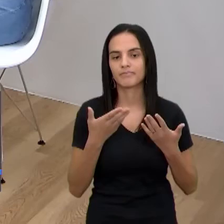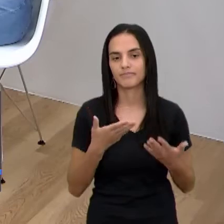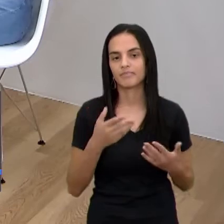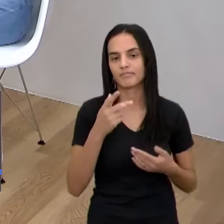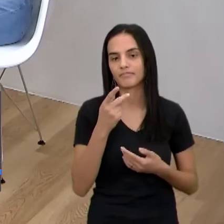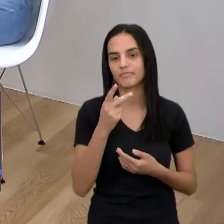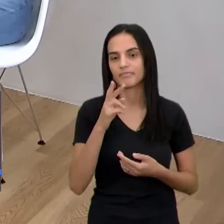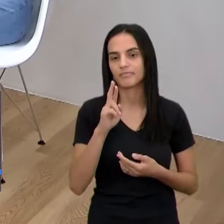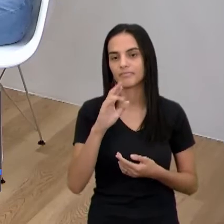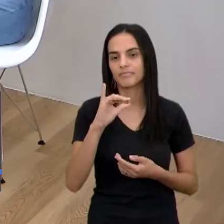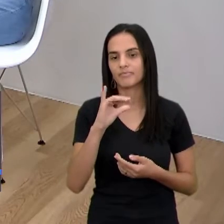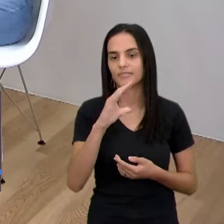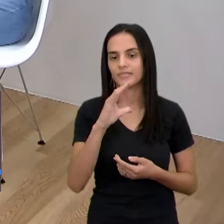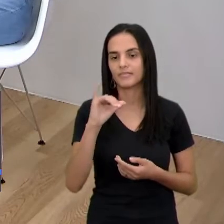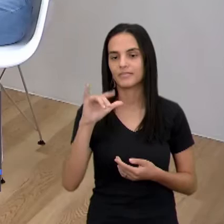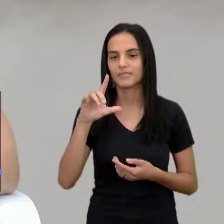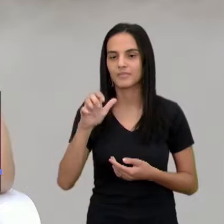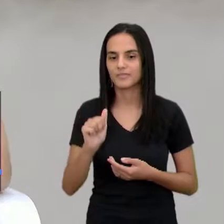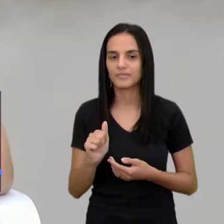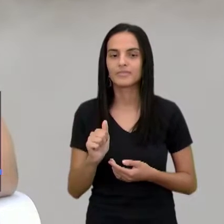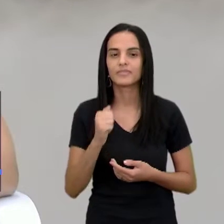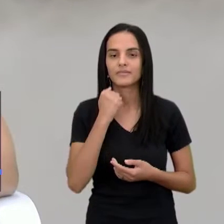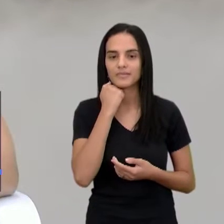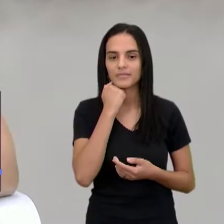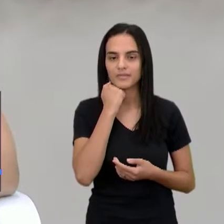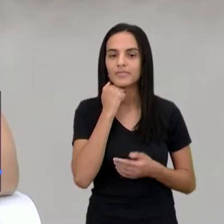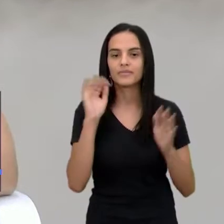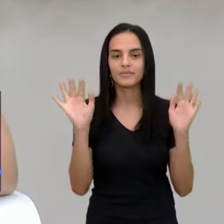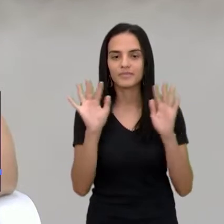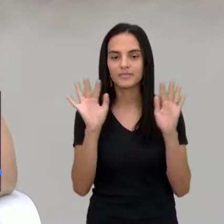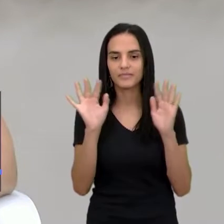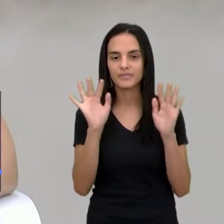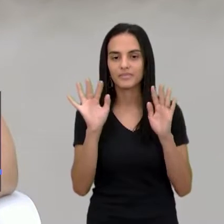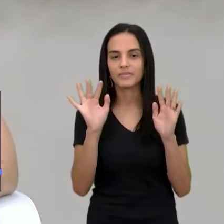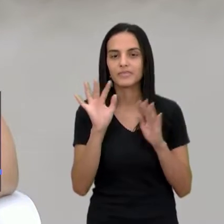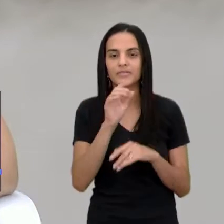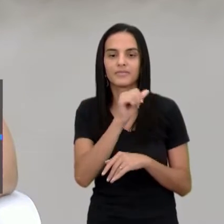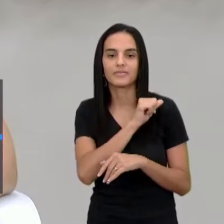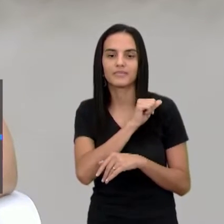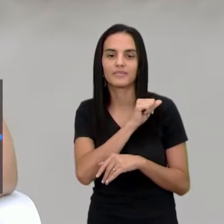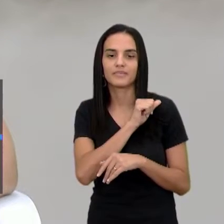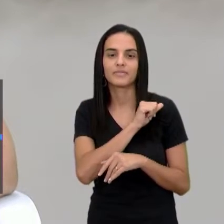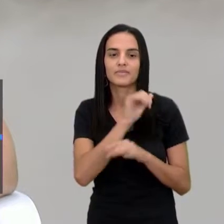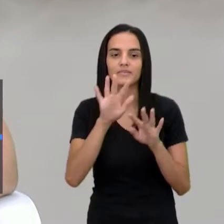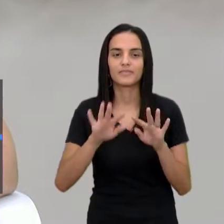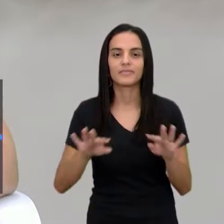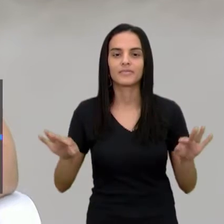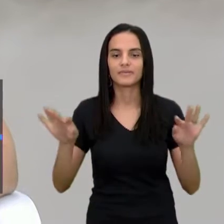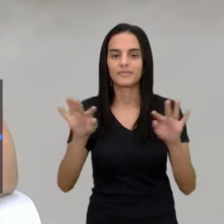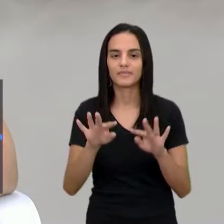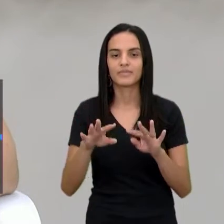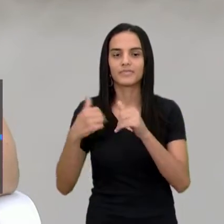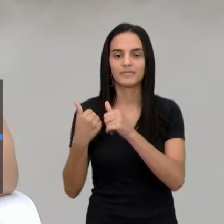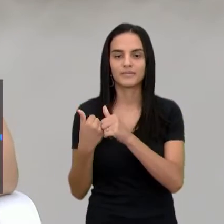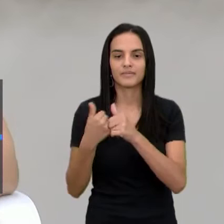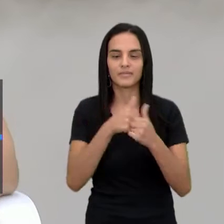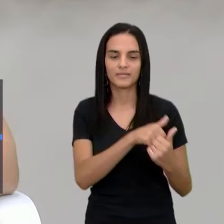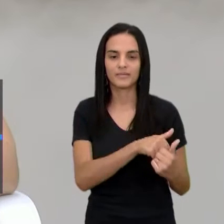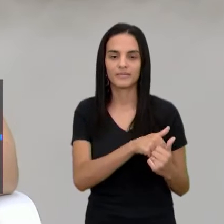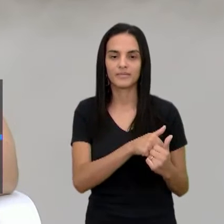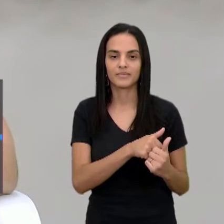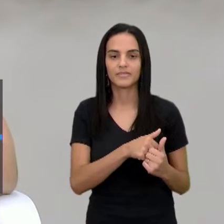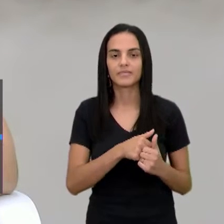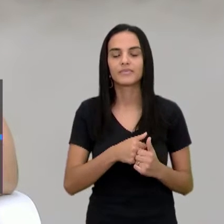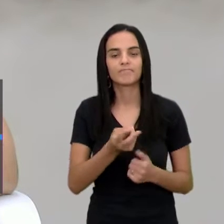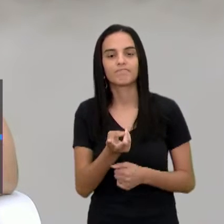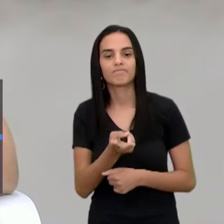Priscila de Biologia. Olá, alunos! Oi, gente! Pessoal aí que está nos acompanhando da segunda